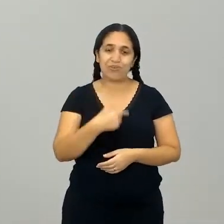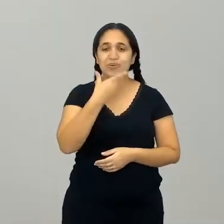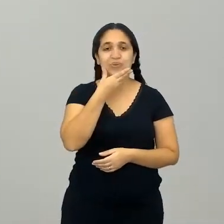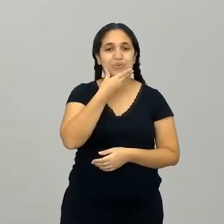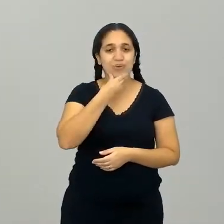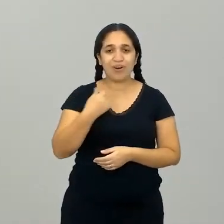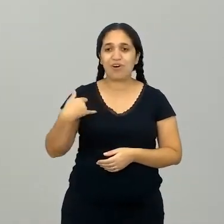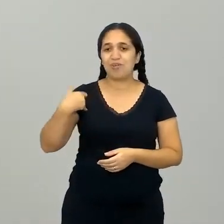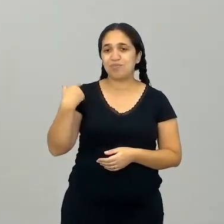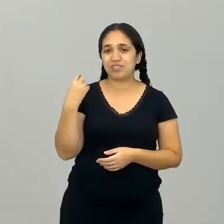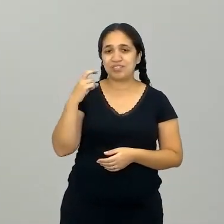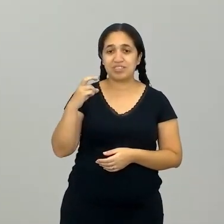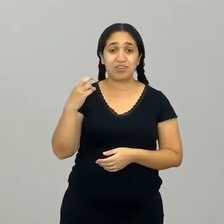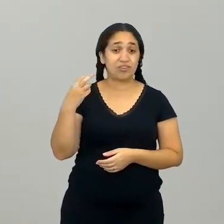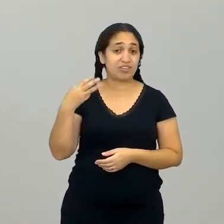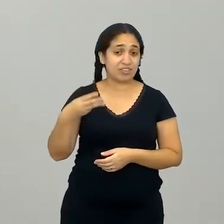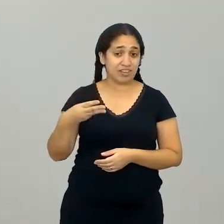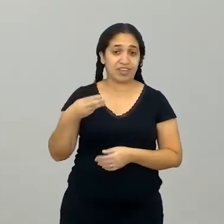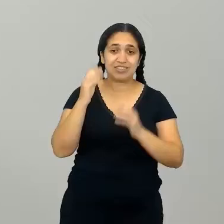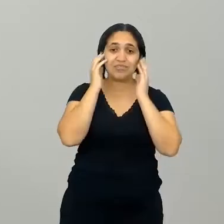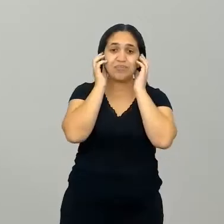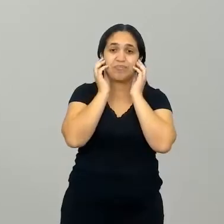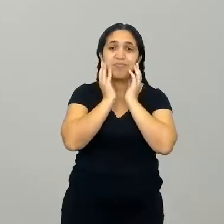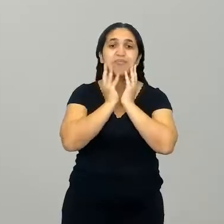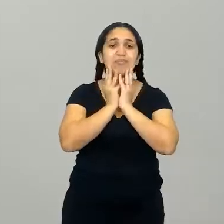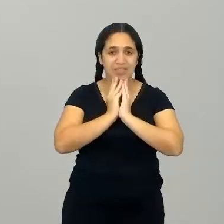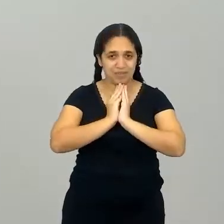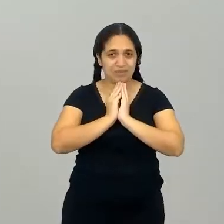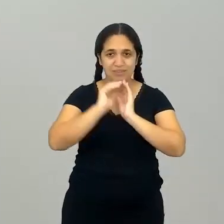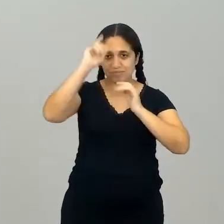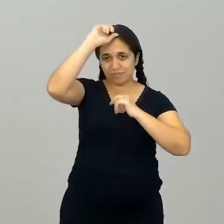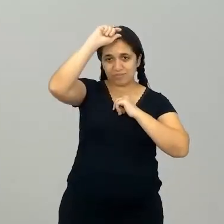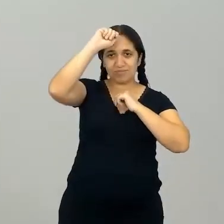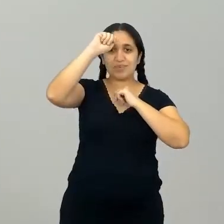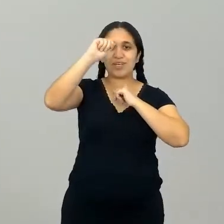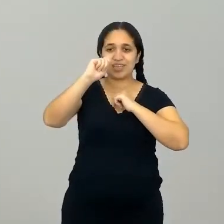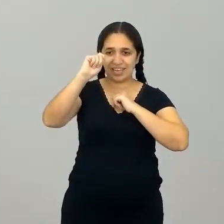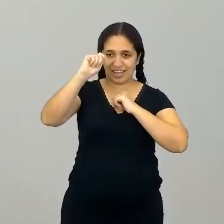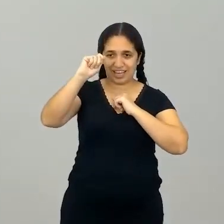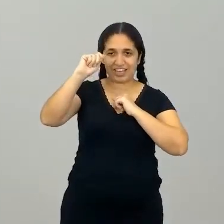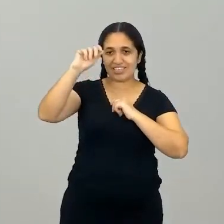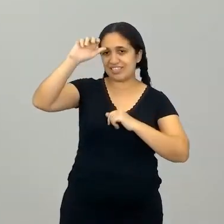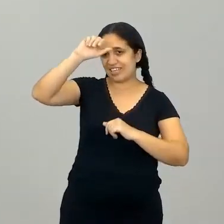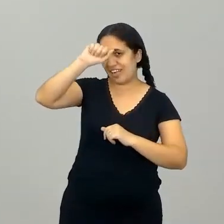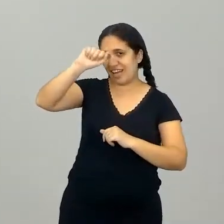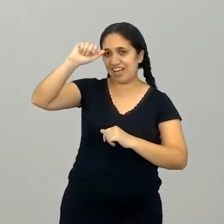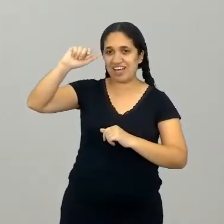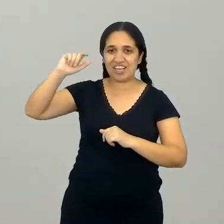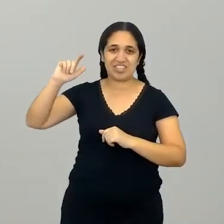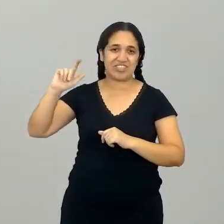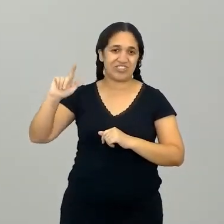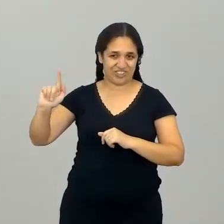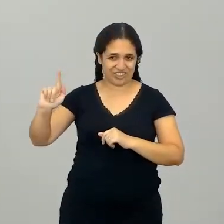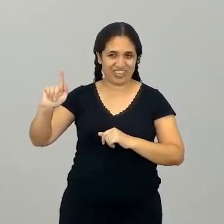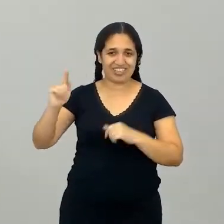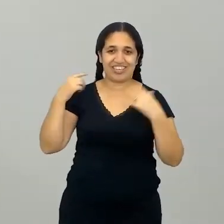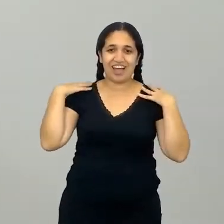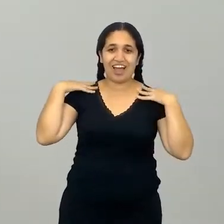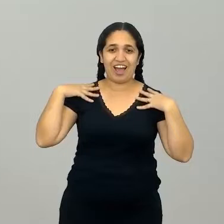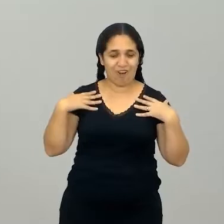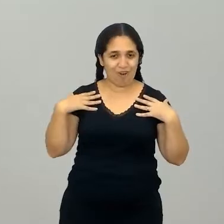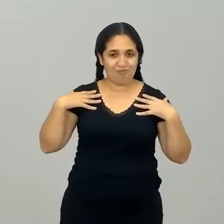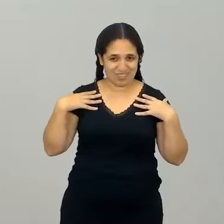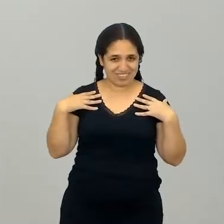de 53 anos, tenho barba, estou com um boné com as iniciais do meu nome, e a roupa